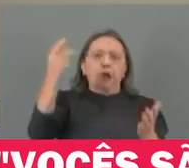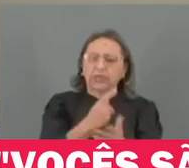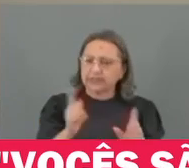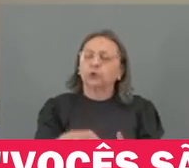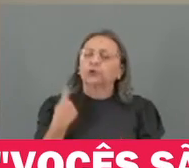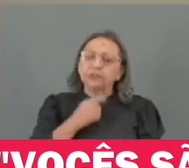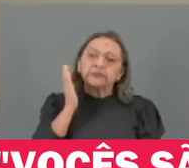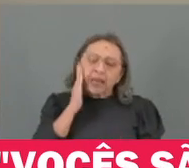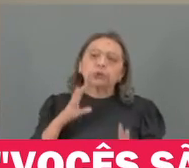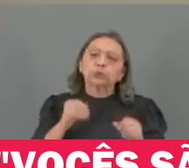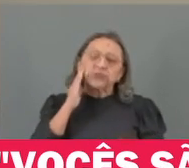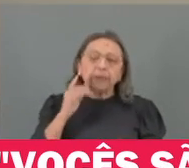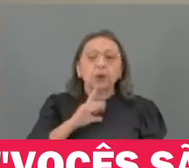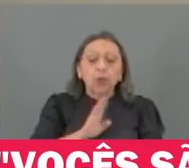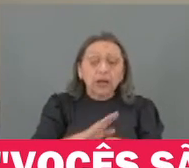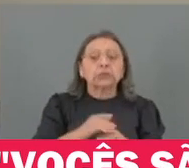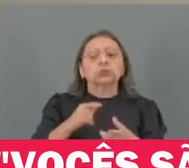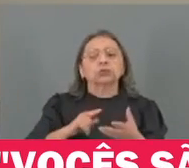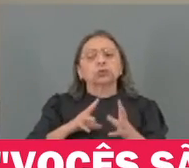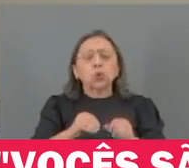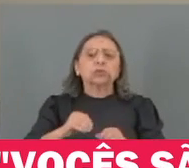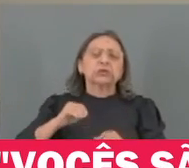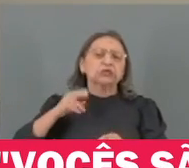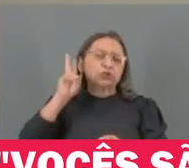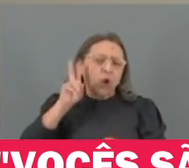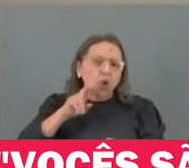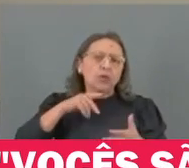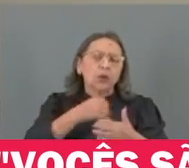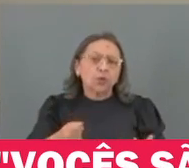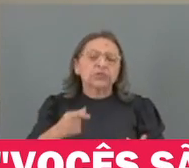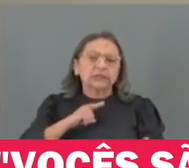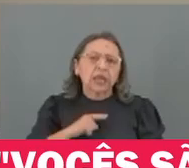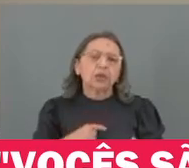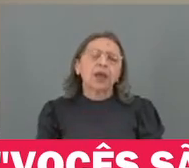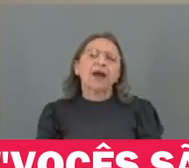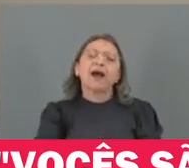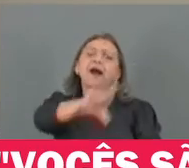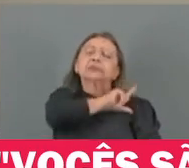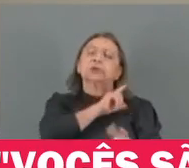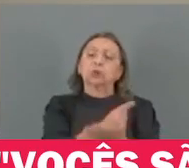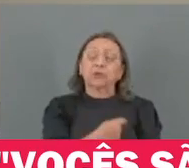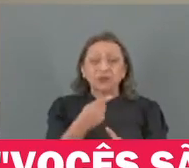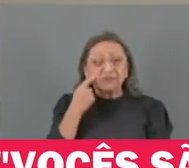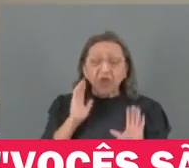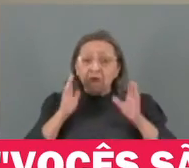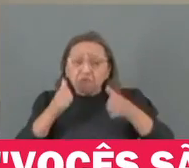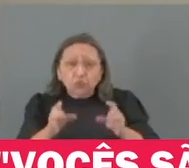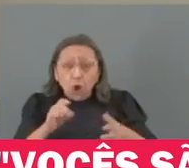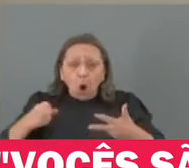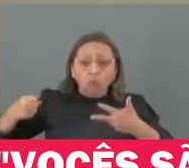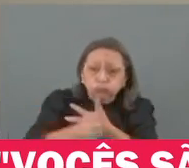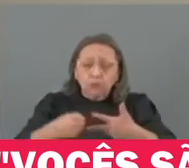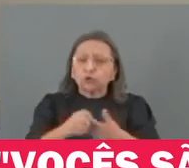a gente analisar o 8 de janeiro, a gente tem que ver os antecedentes desse 8 de janeiro. Qual era a moldura dele, qual era